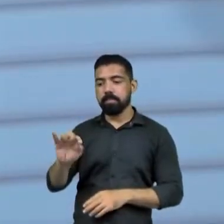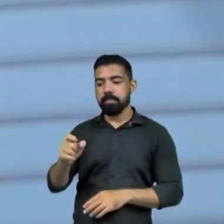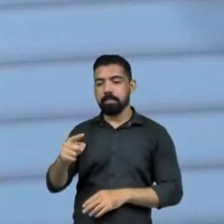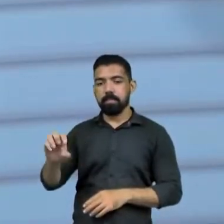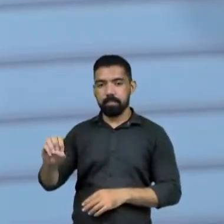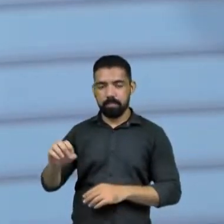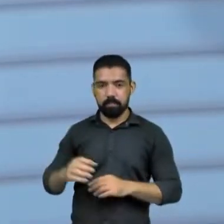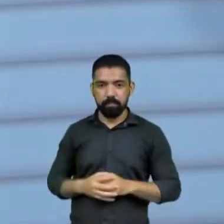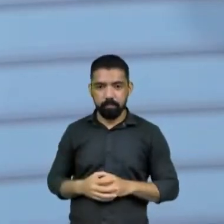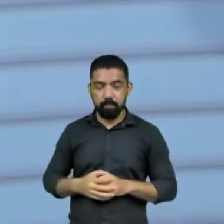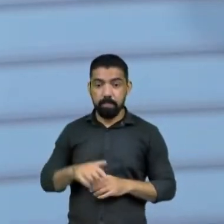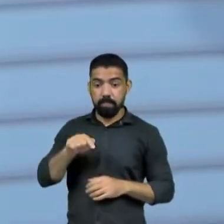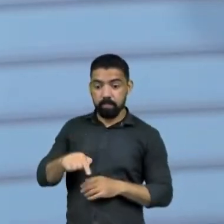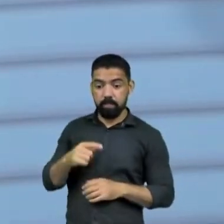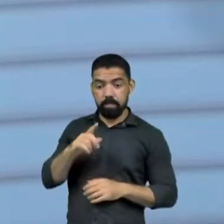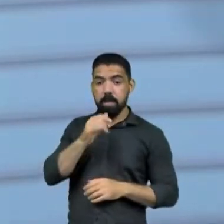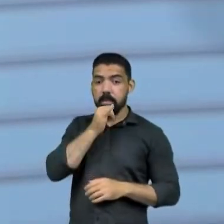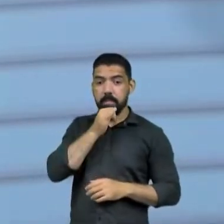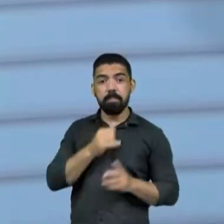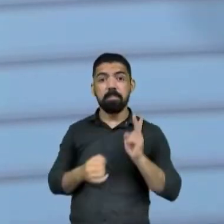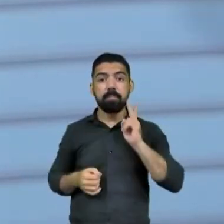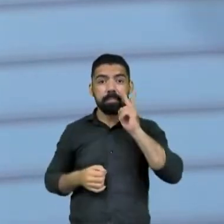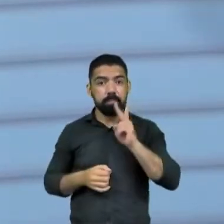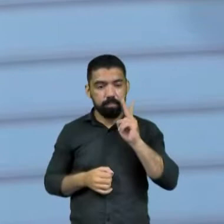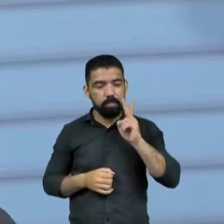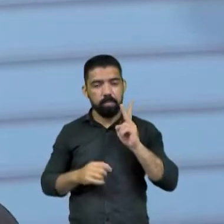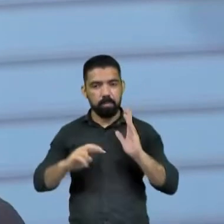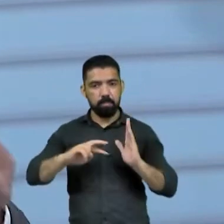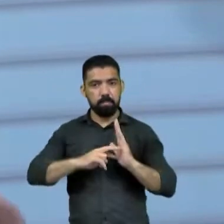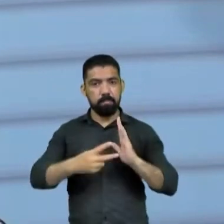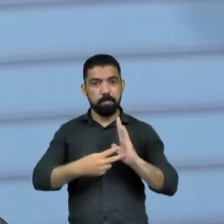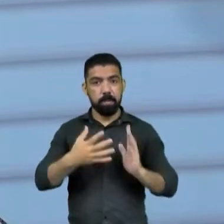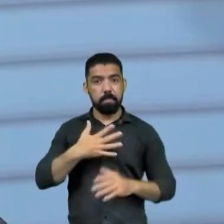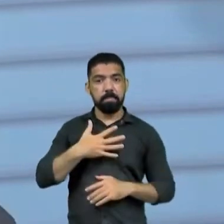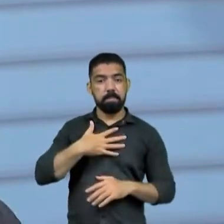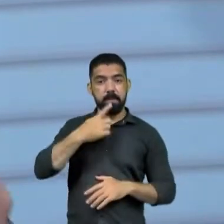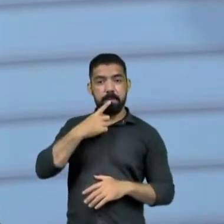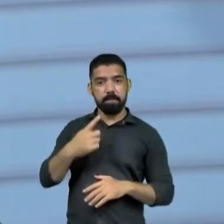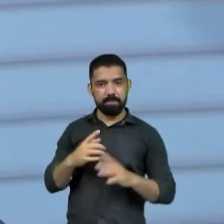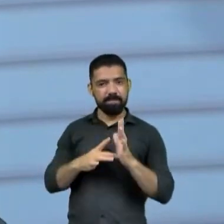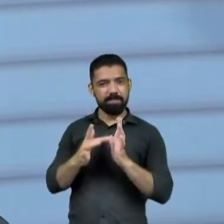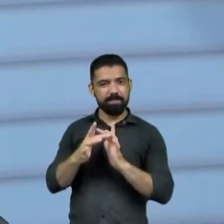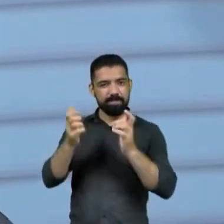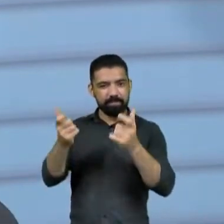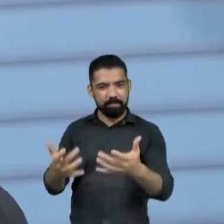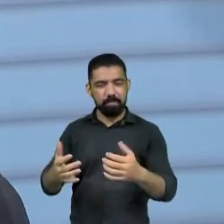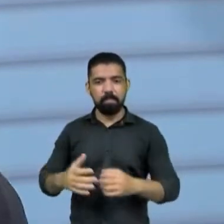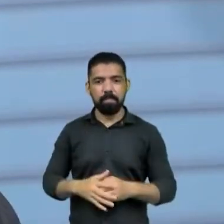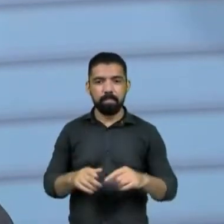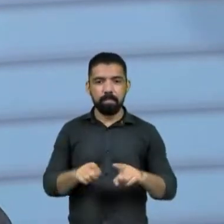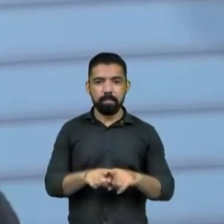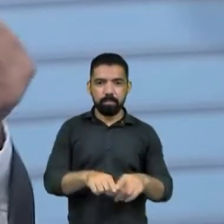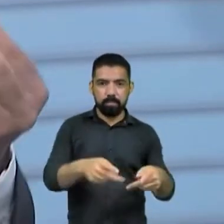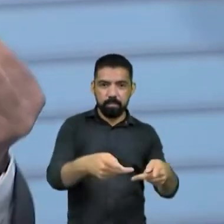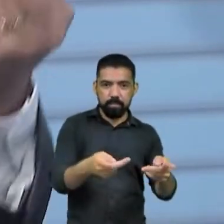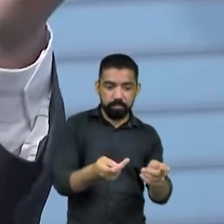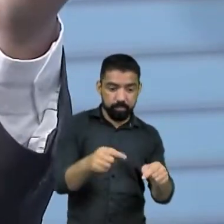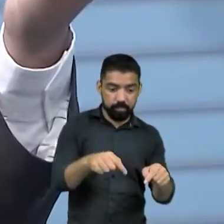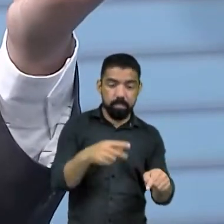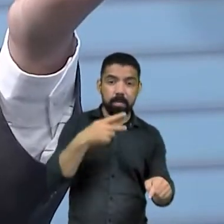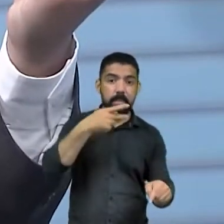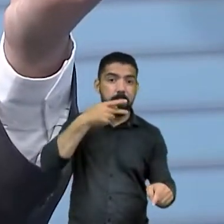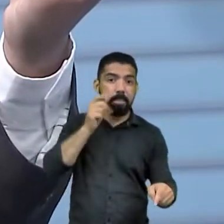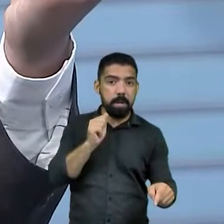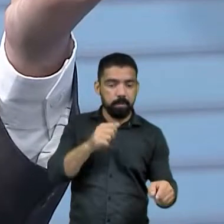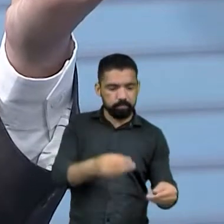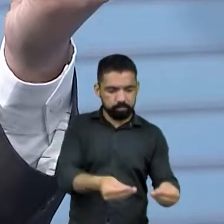meu sangue que será vertido por vós né então ele muda ele pega o pão ázimo né se fermento então ele pega ali da páscoa e ele diz esse aqui é o meu